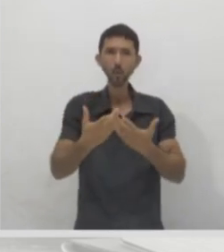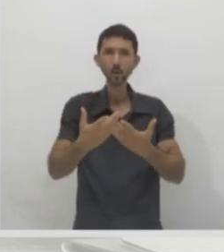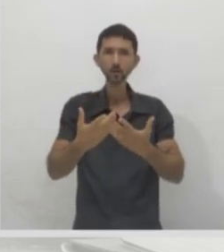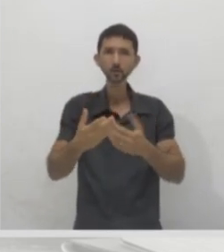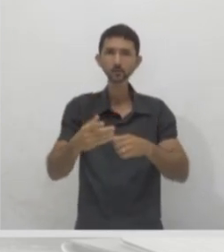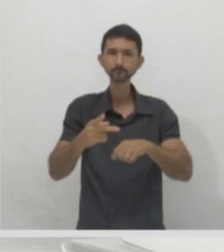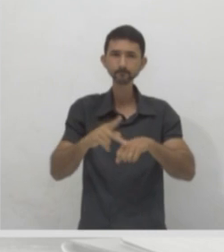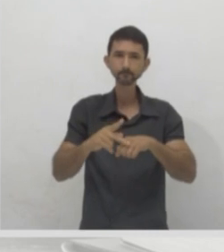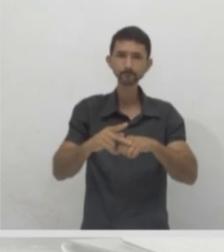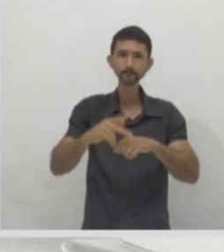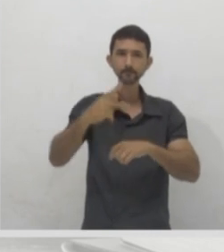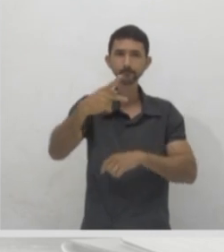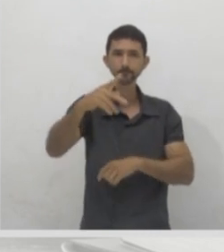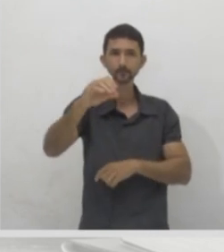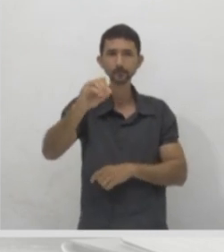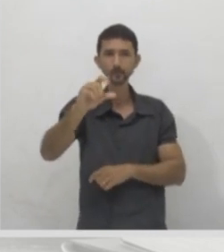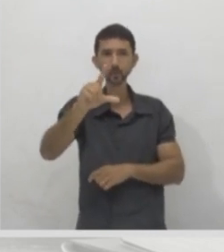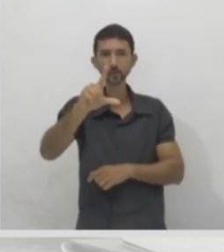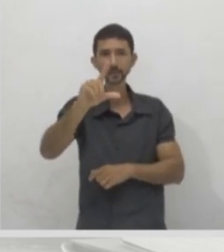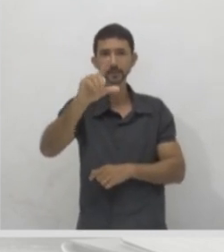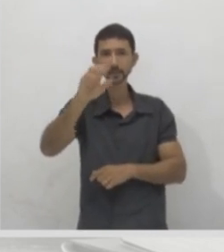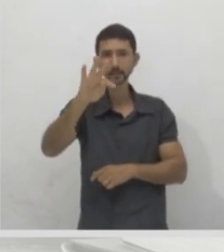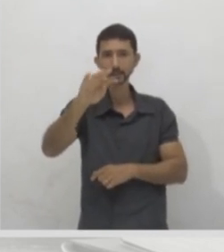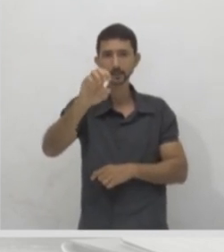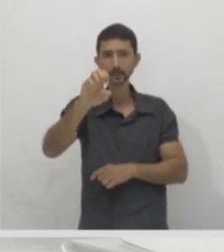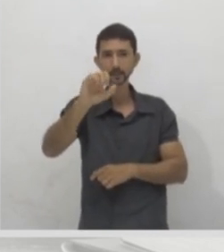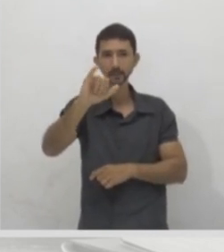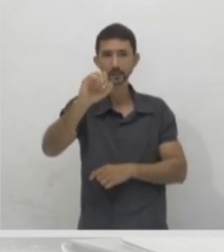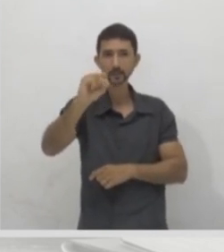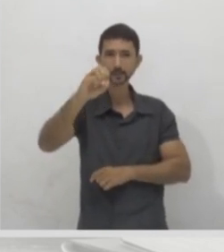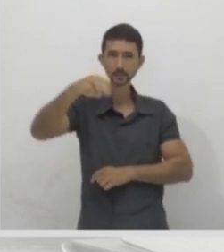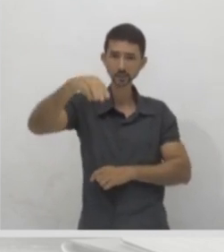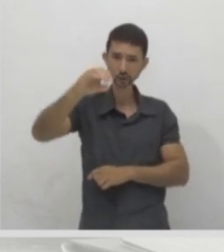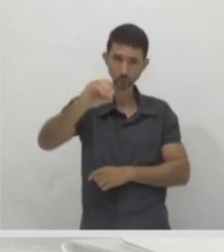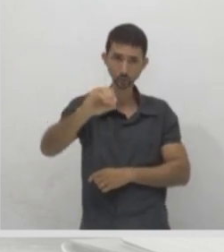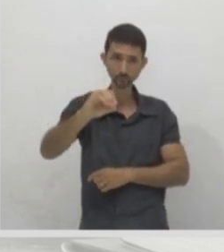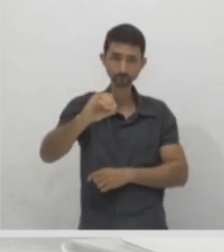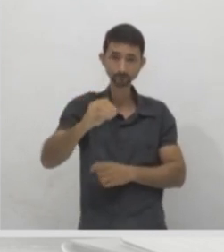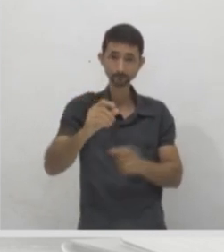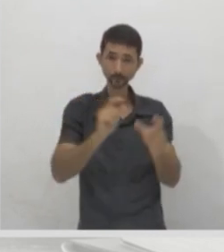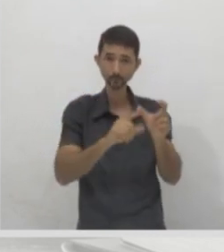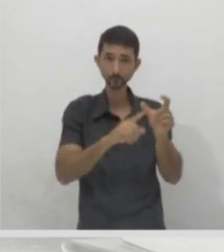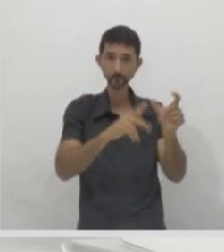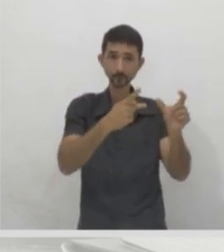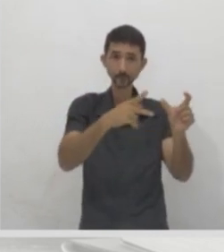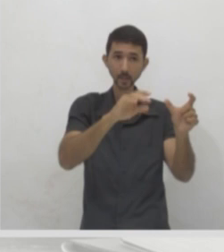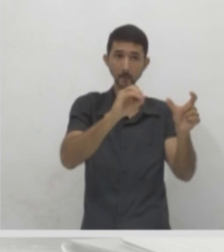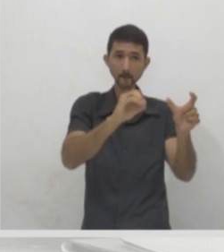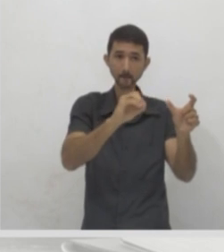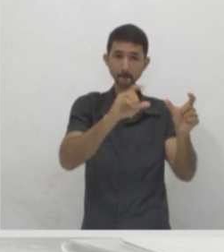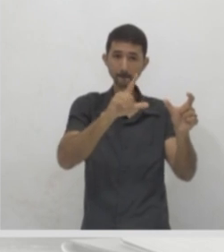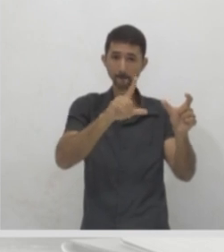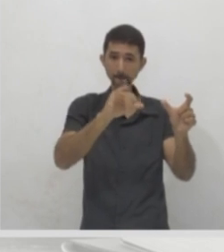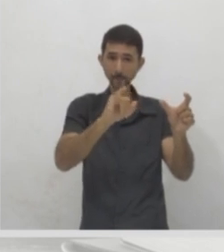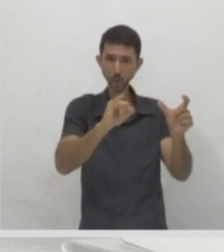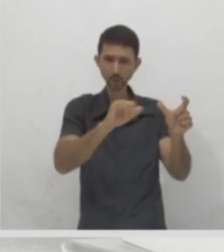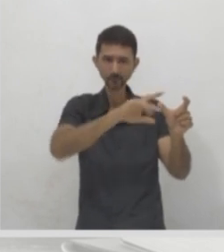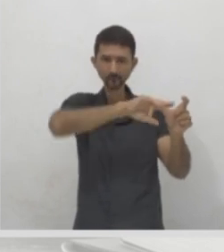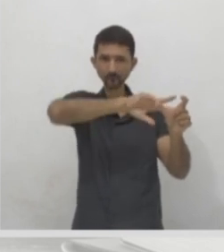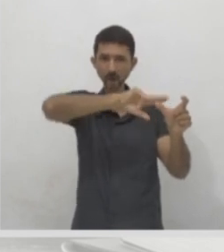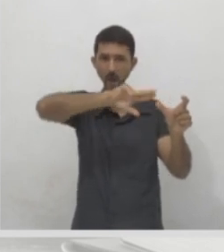o politeísmo. Poli significa vários, theo significa divindade. Então, eles vão passar, né,